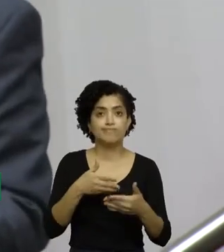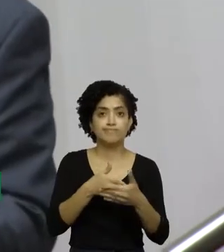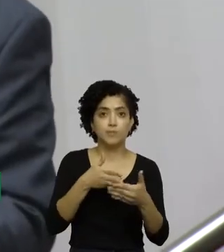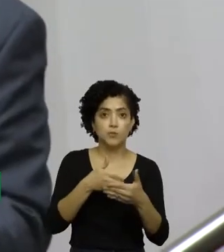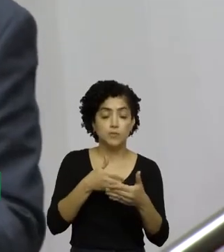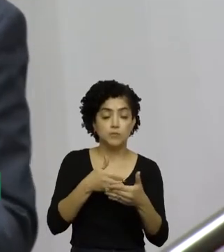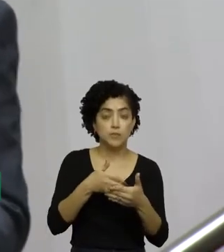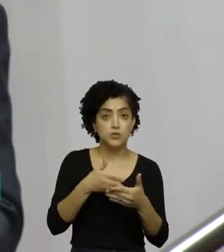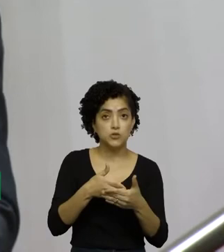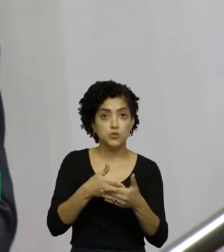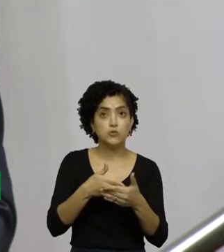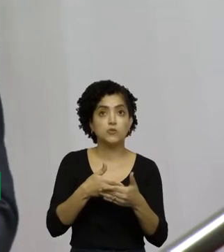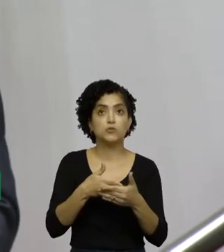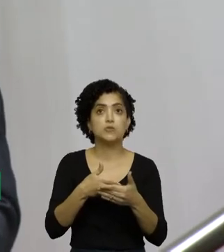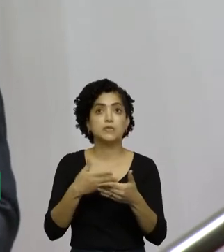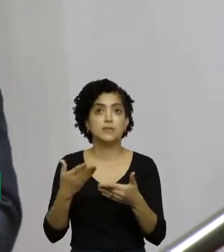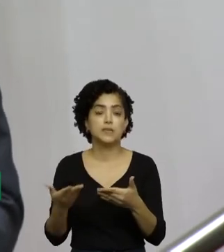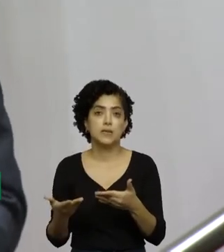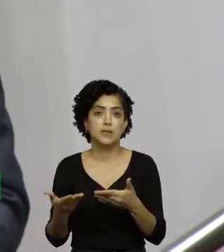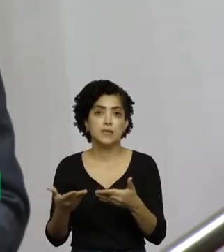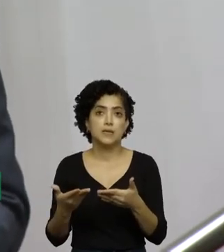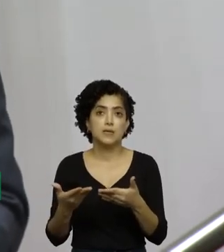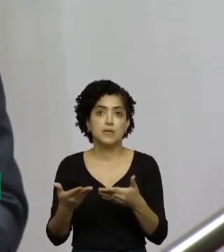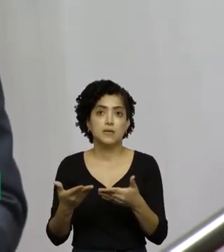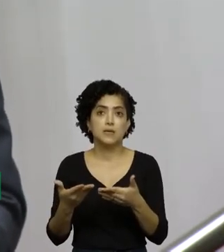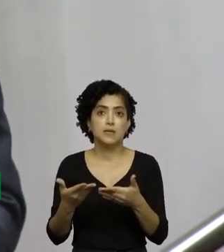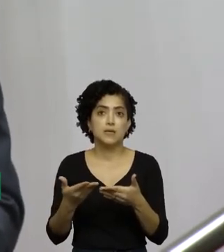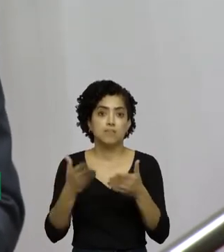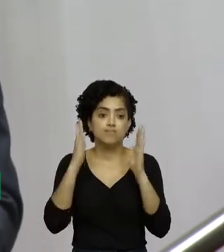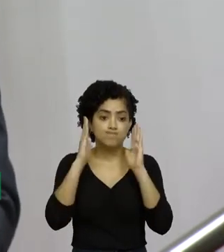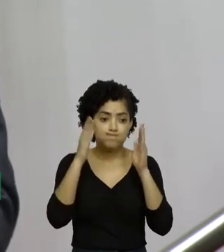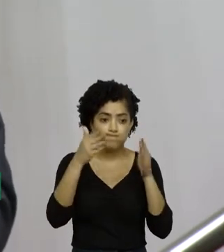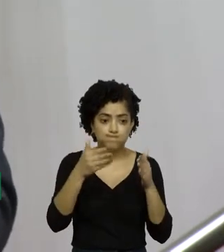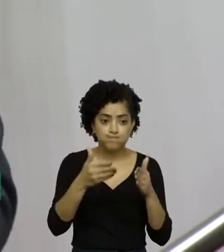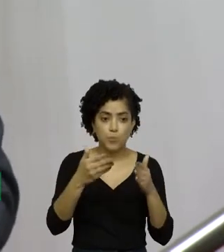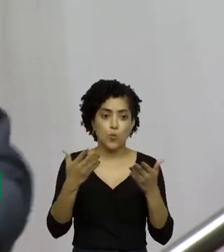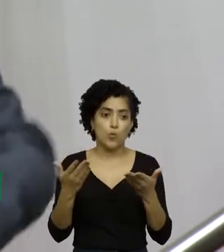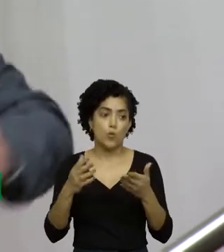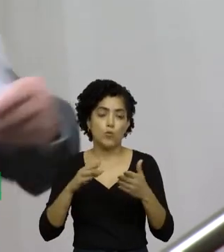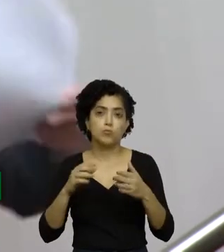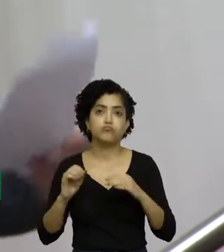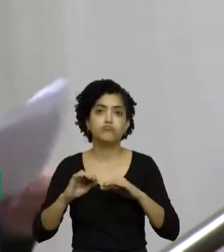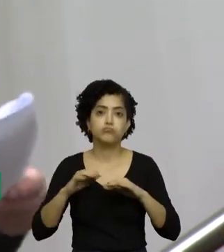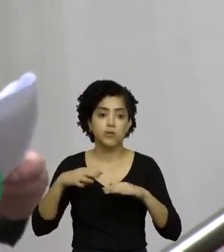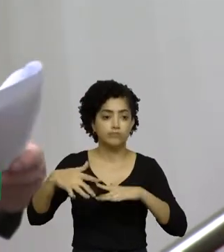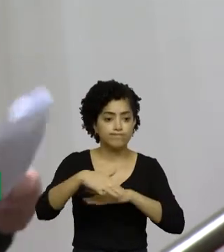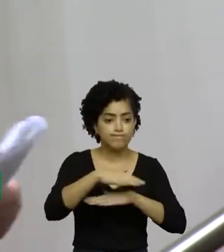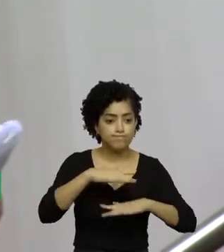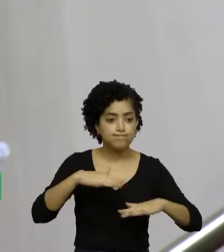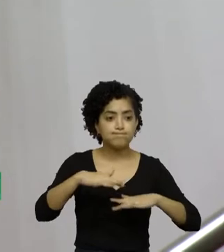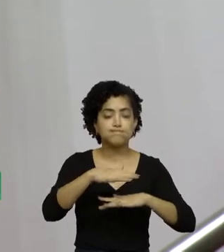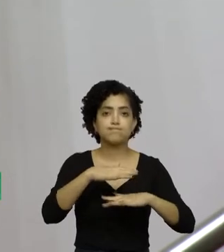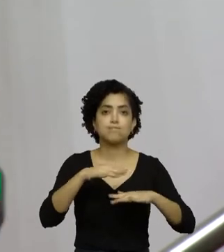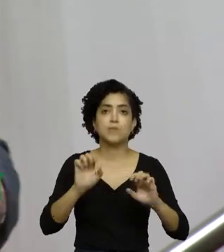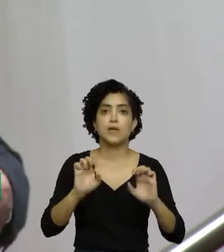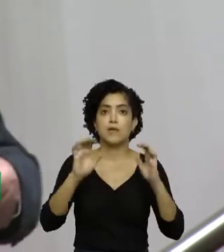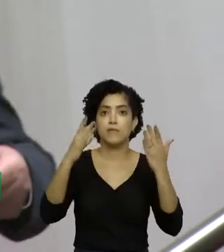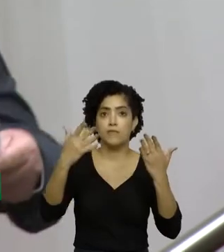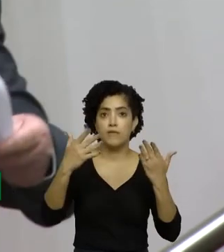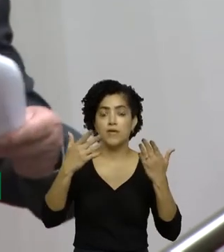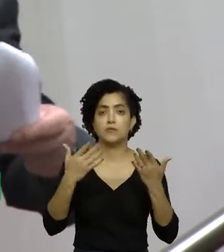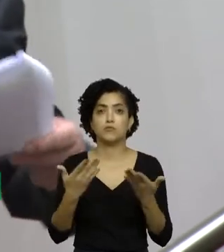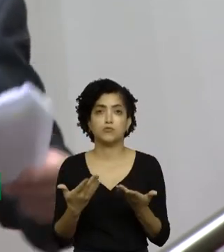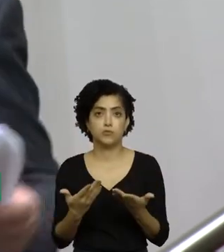por muitas vezes, a concentração de pessoas e a realização de atividades onde